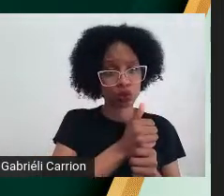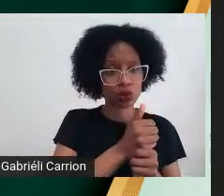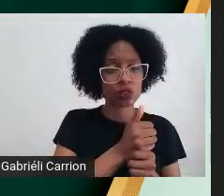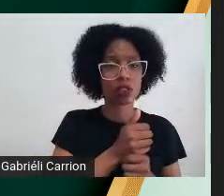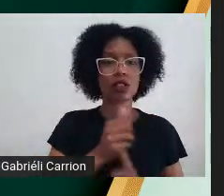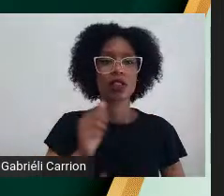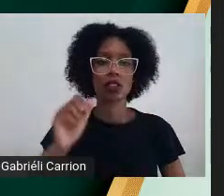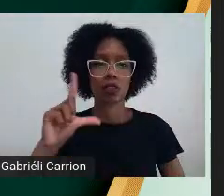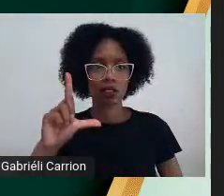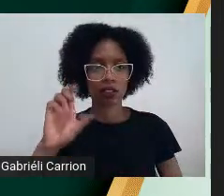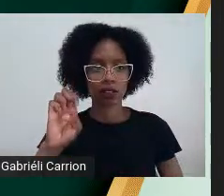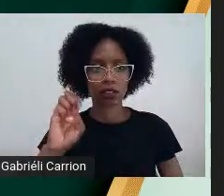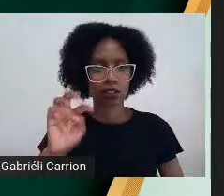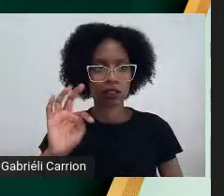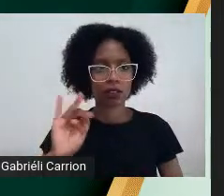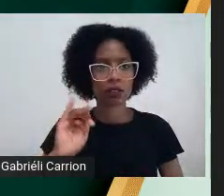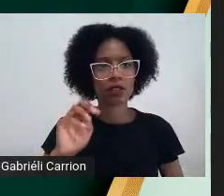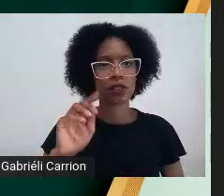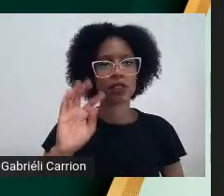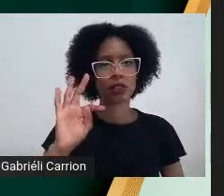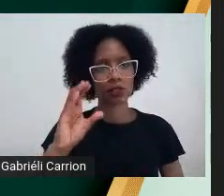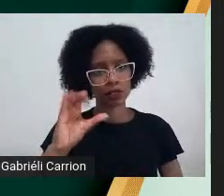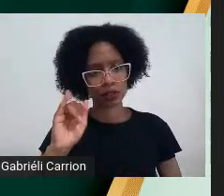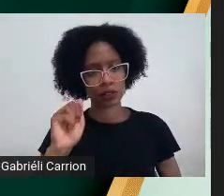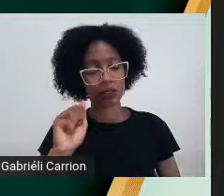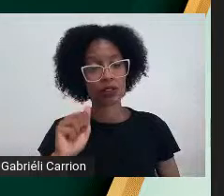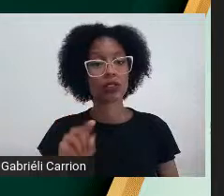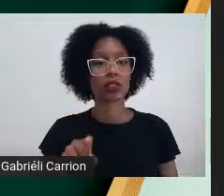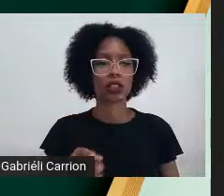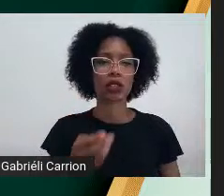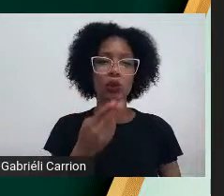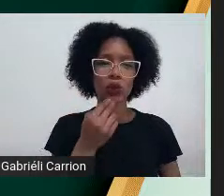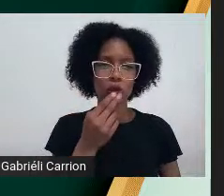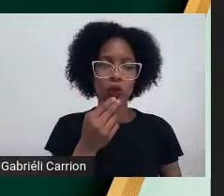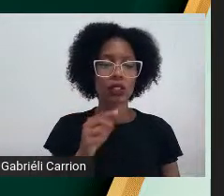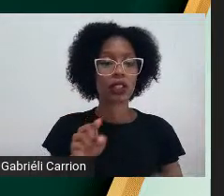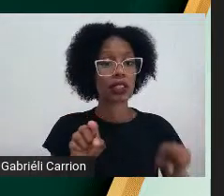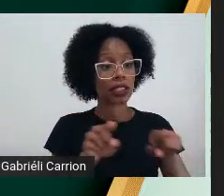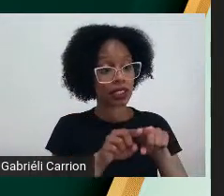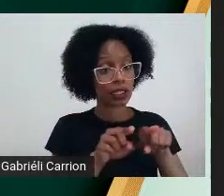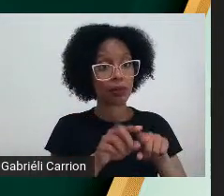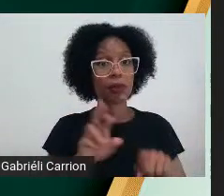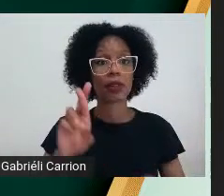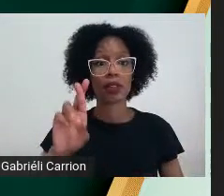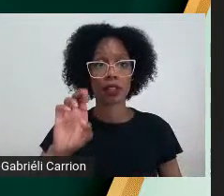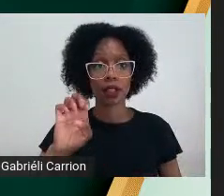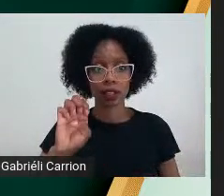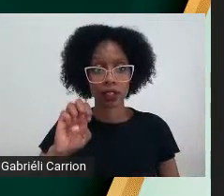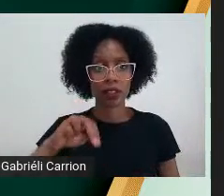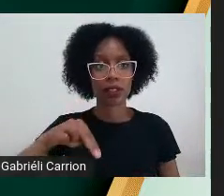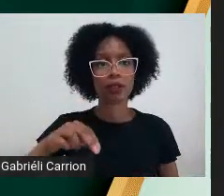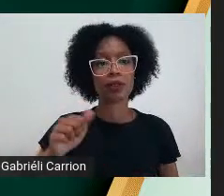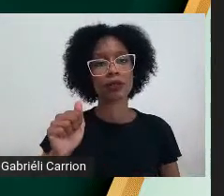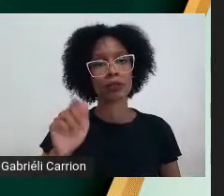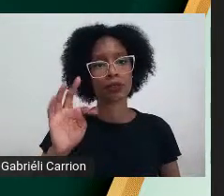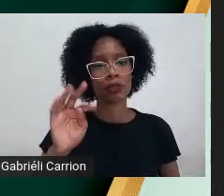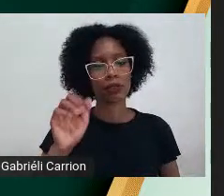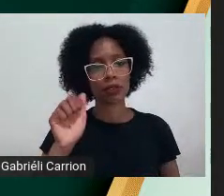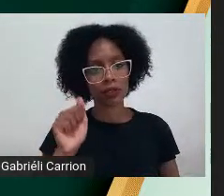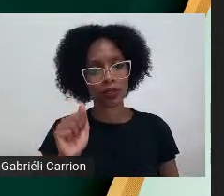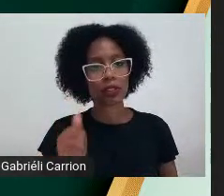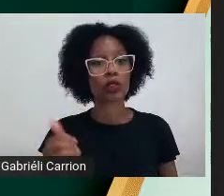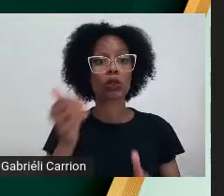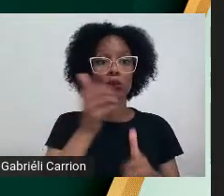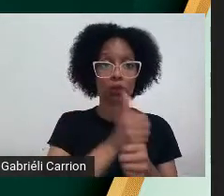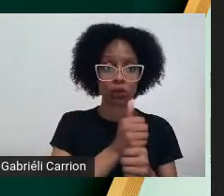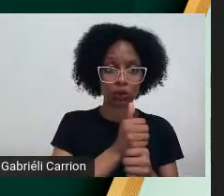Letícia, na nutrição, a professora Renata Pinho, que substitui o professor Ricardo pela agronomia,